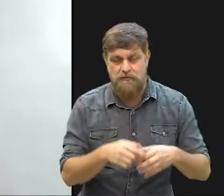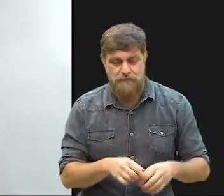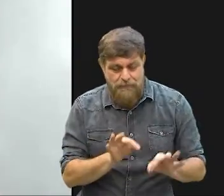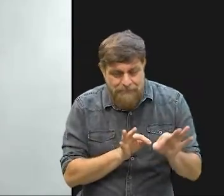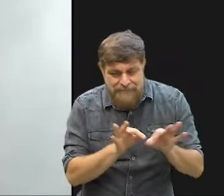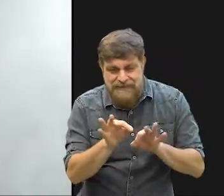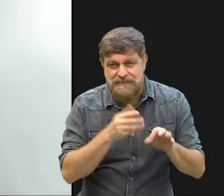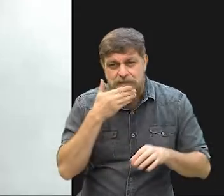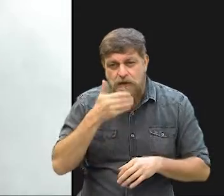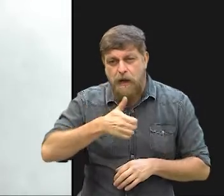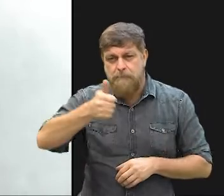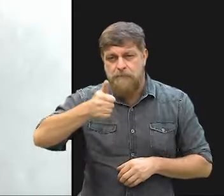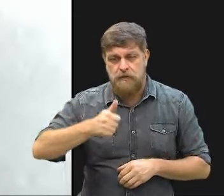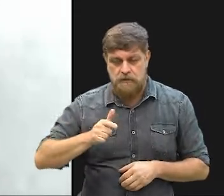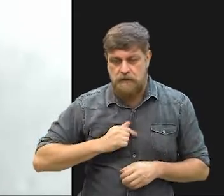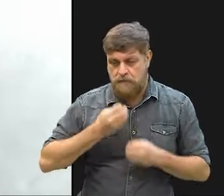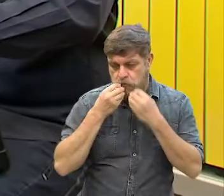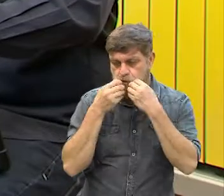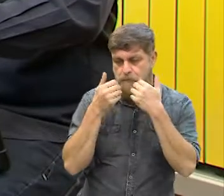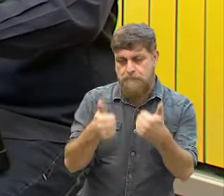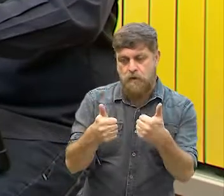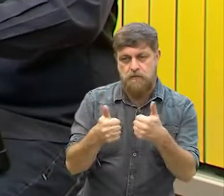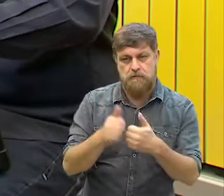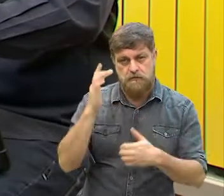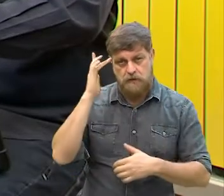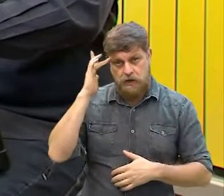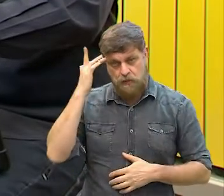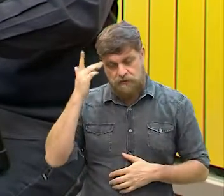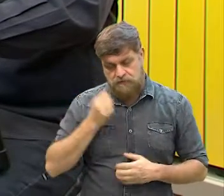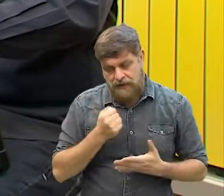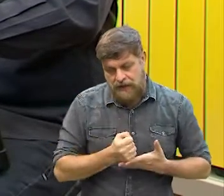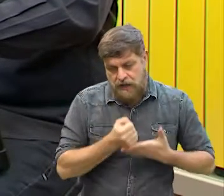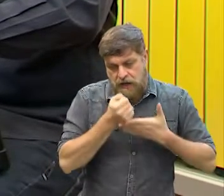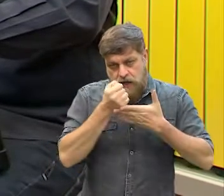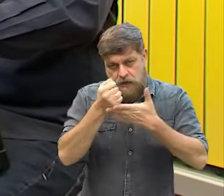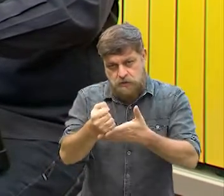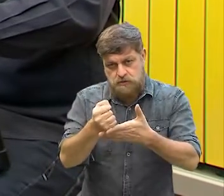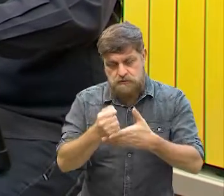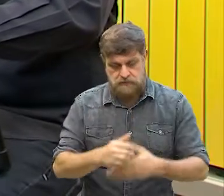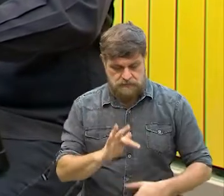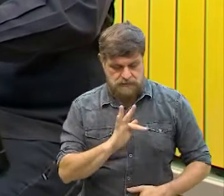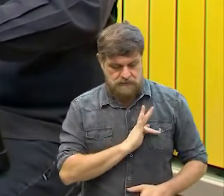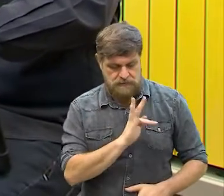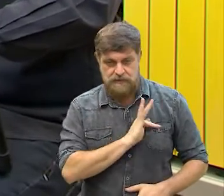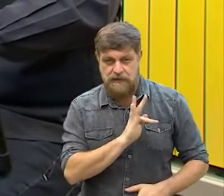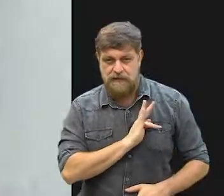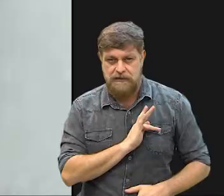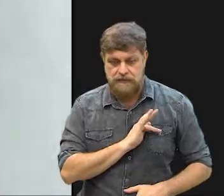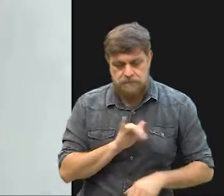o planejamento das equipes é muito bom. Então, assim, eu acho que isso vai ajudar muito na parte técnica, na